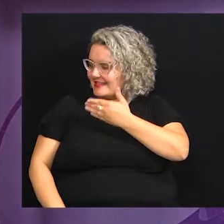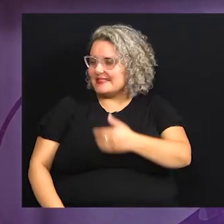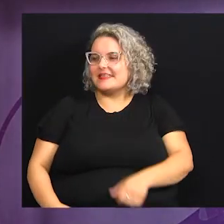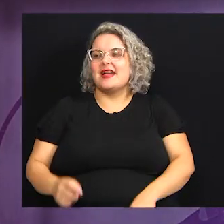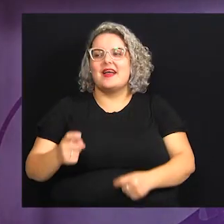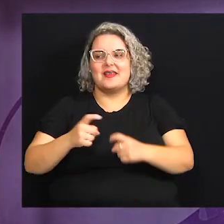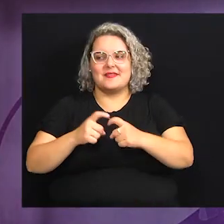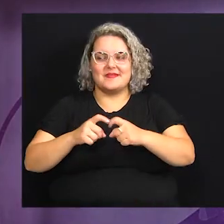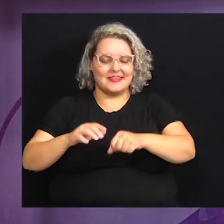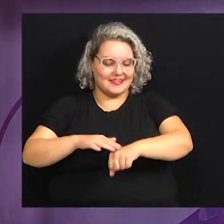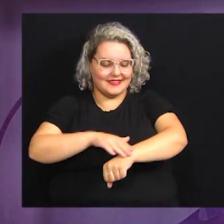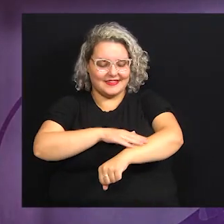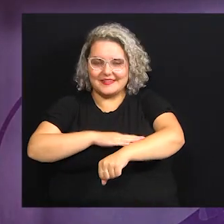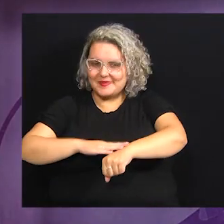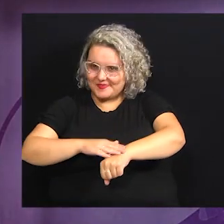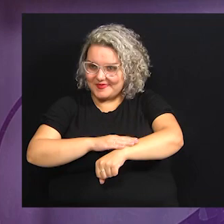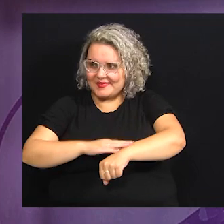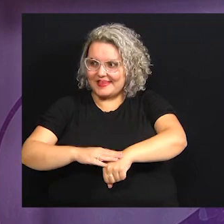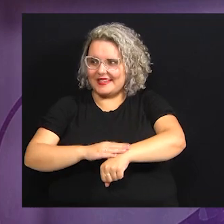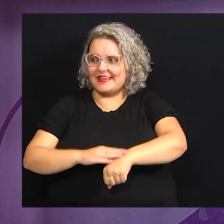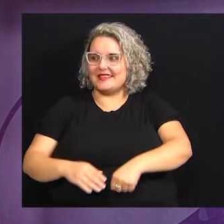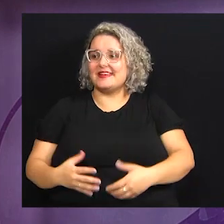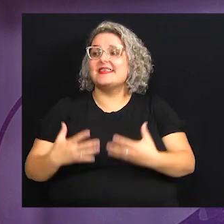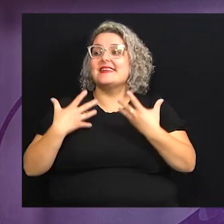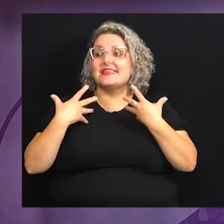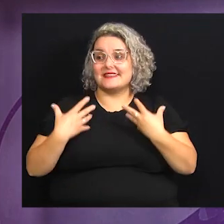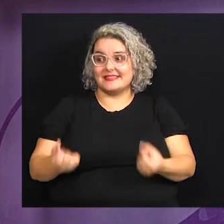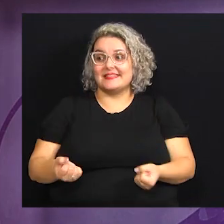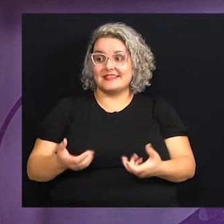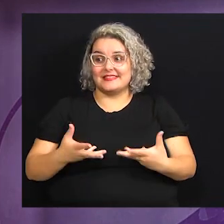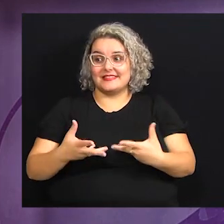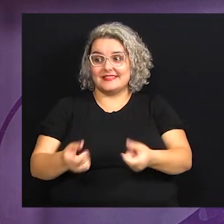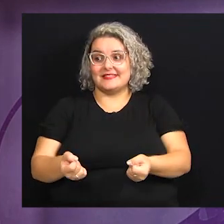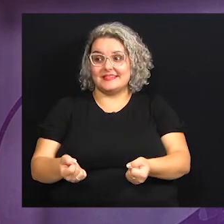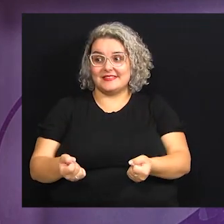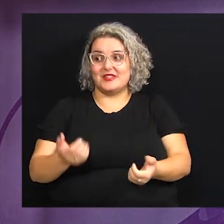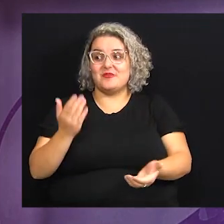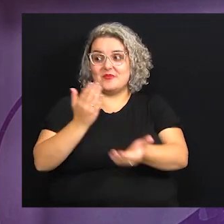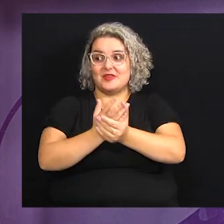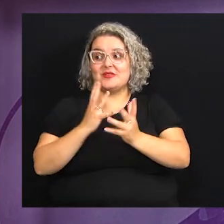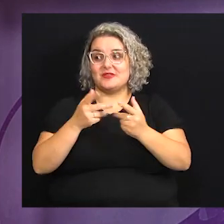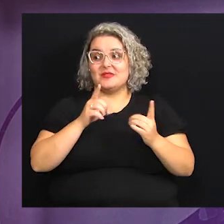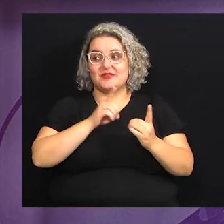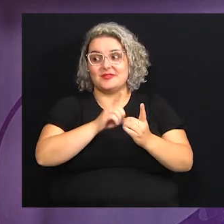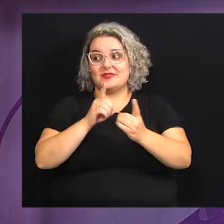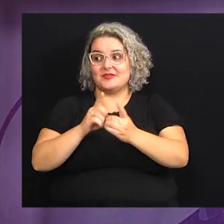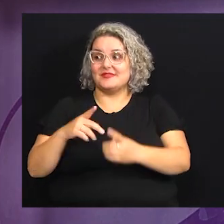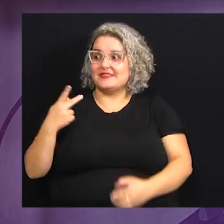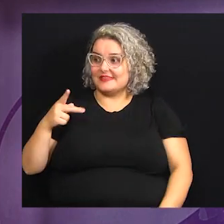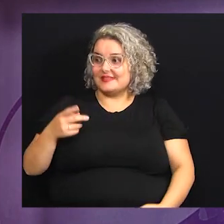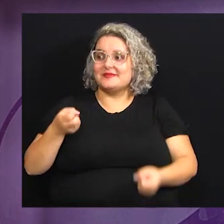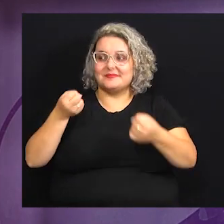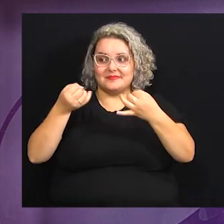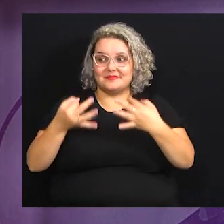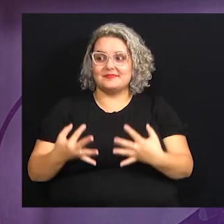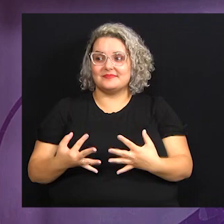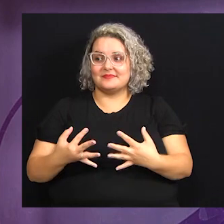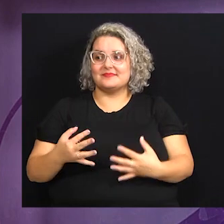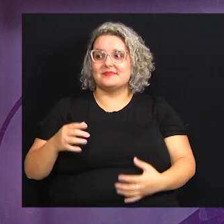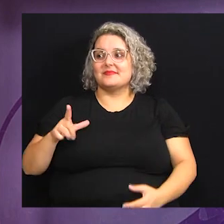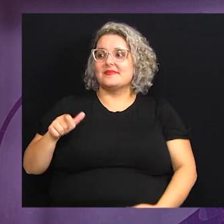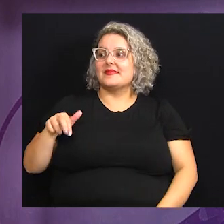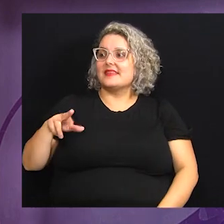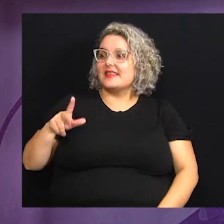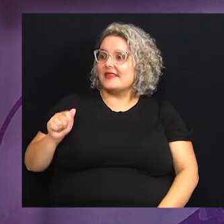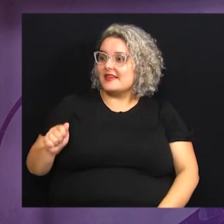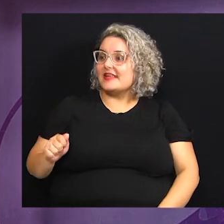a dermatologista que está aqui na tela comigo, aceitou o nosso convite para todos os atendimentos dela, só para explicar. É